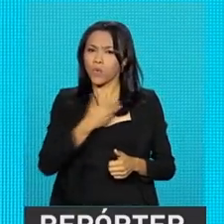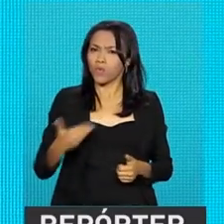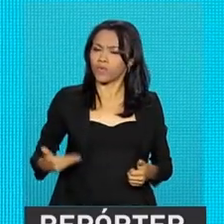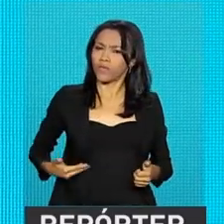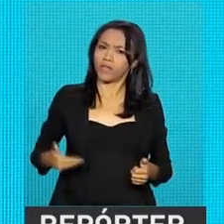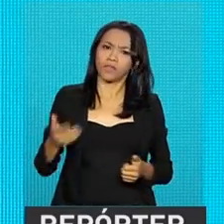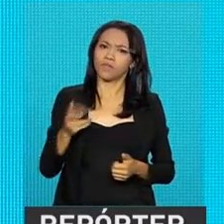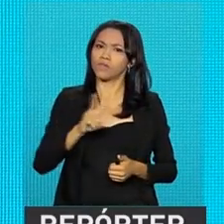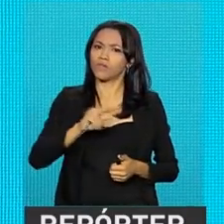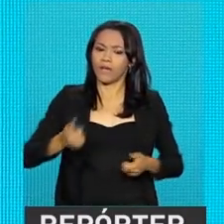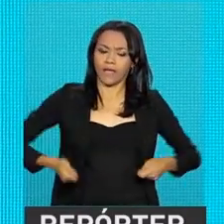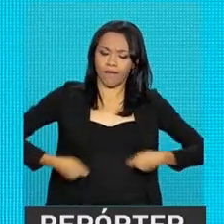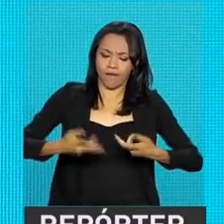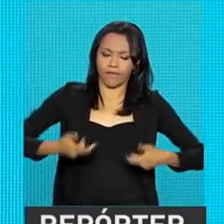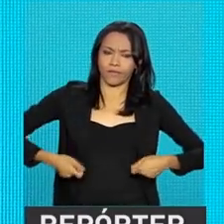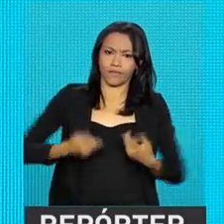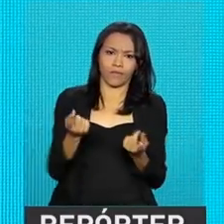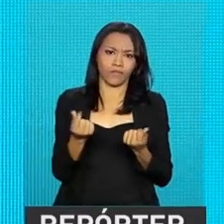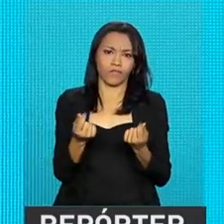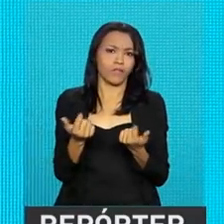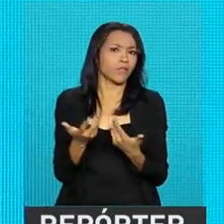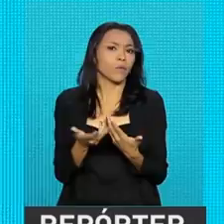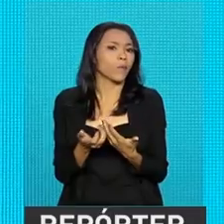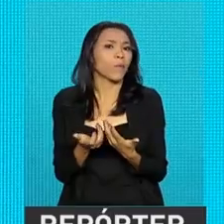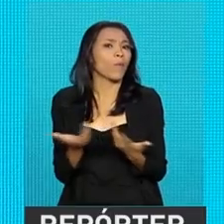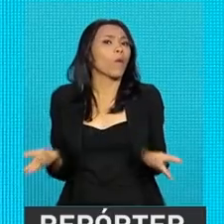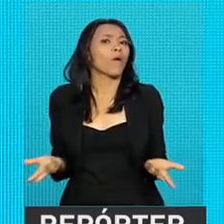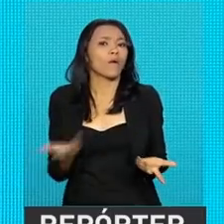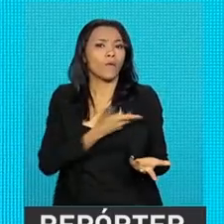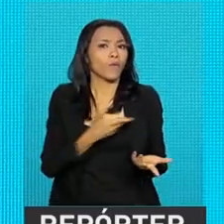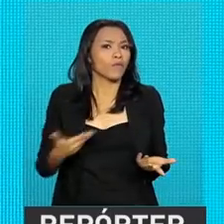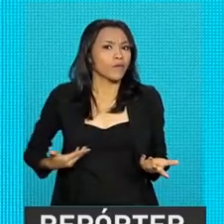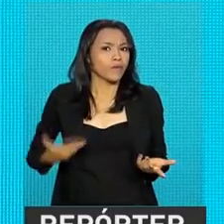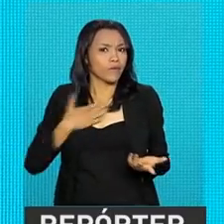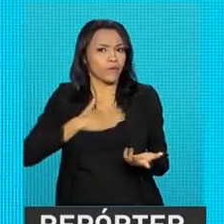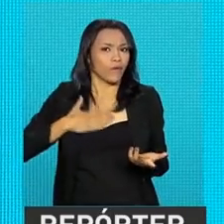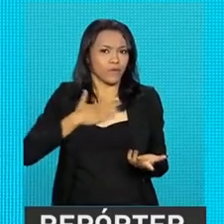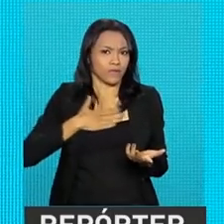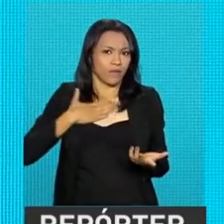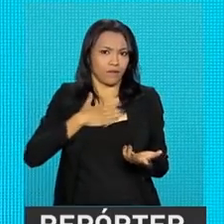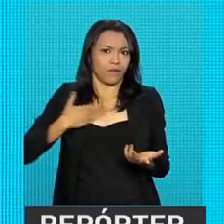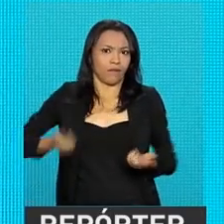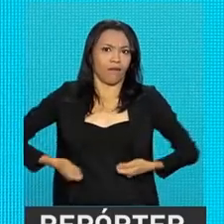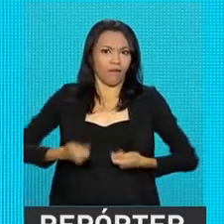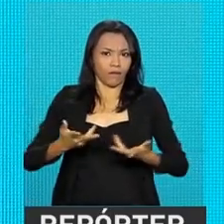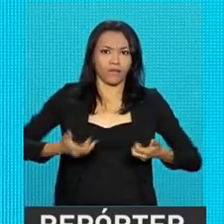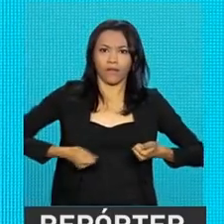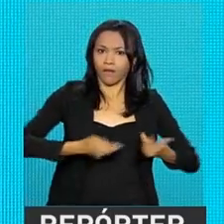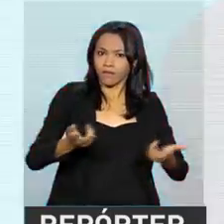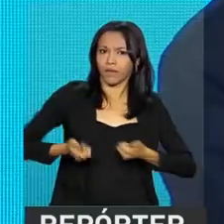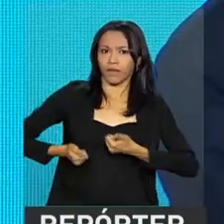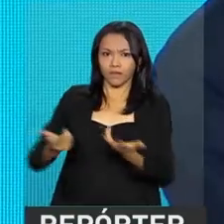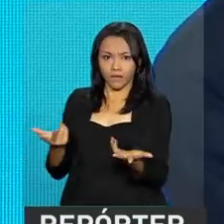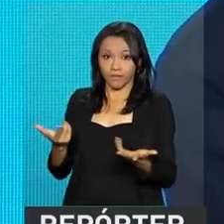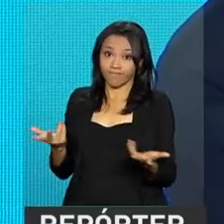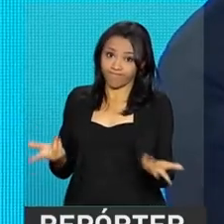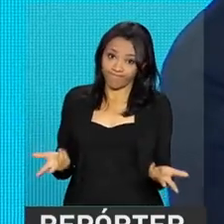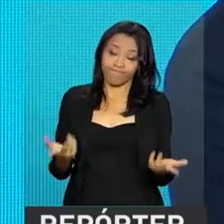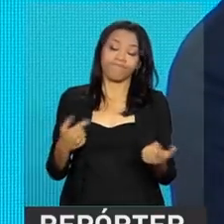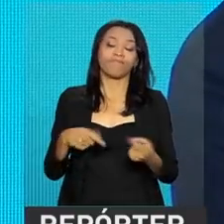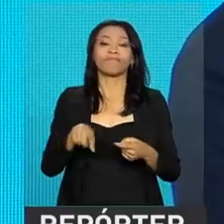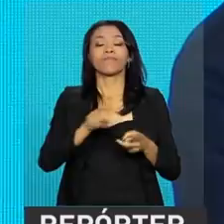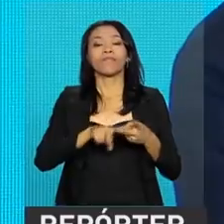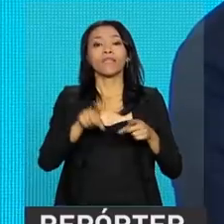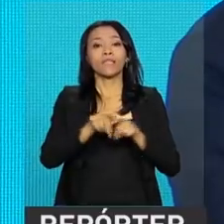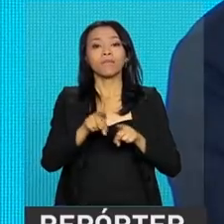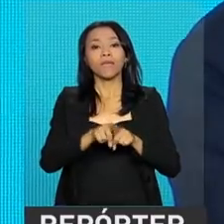gostar não vai gastar e qual é o governo que não gostaria não precisaria gastar enormemente a vertente